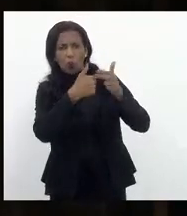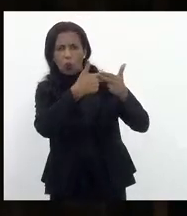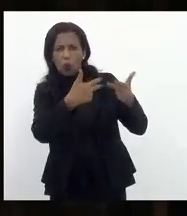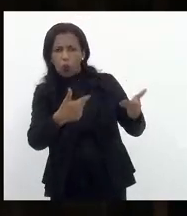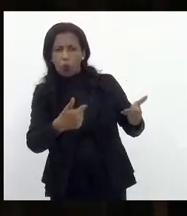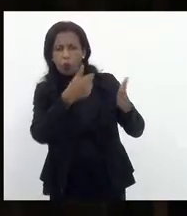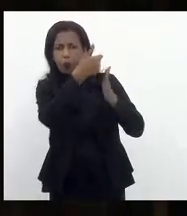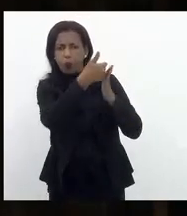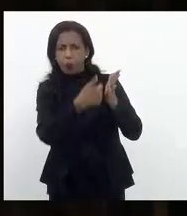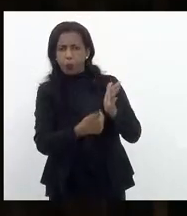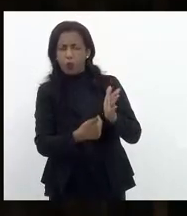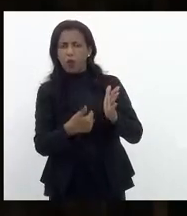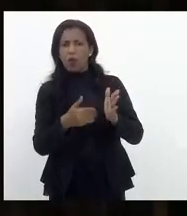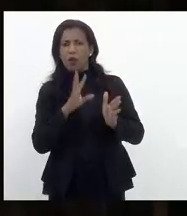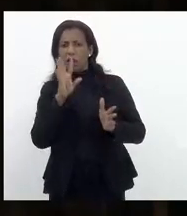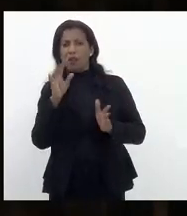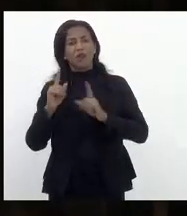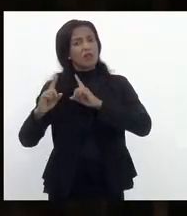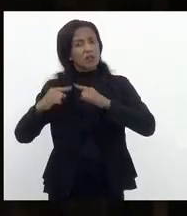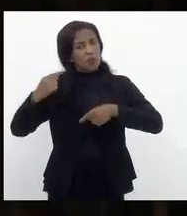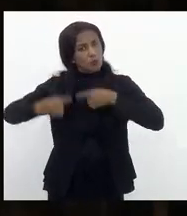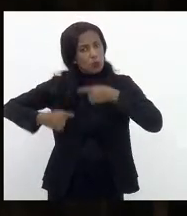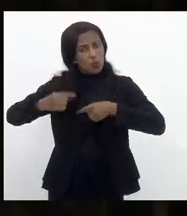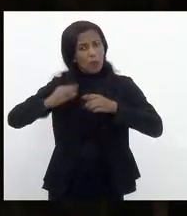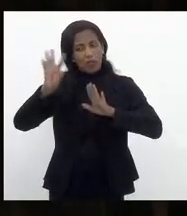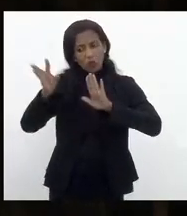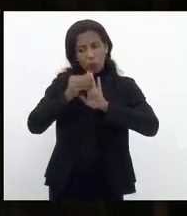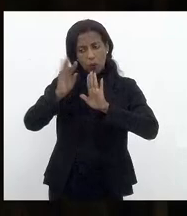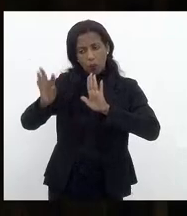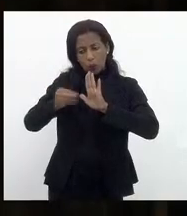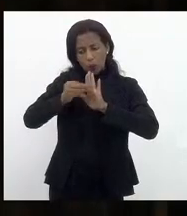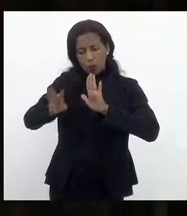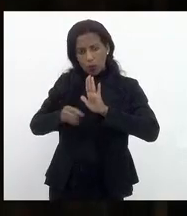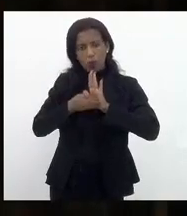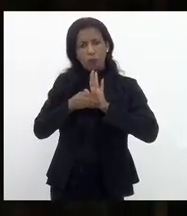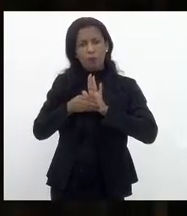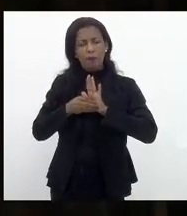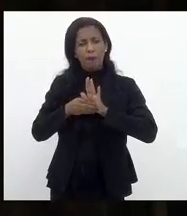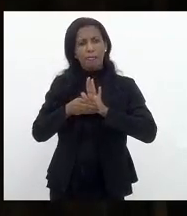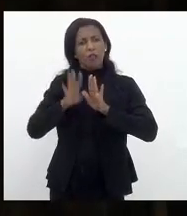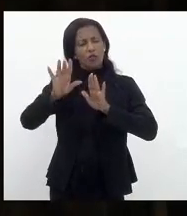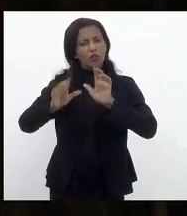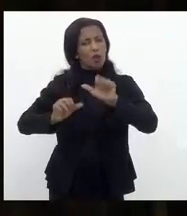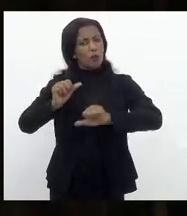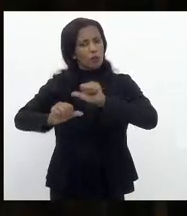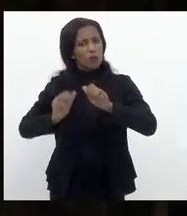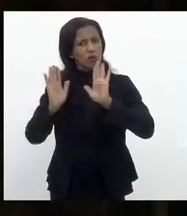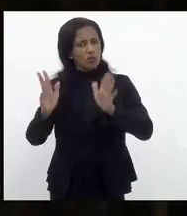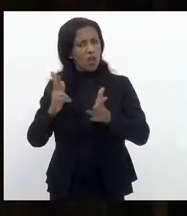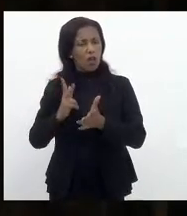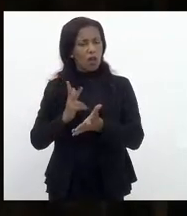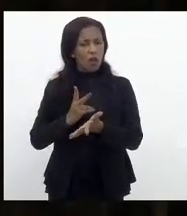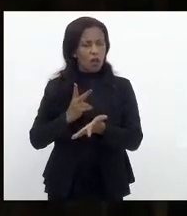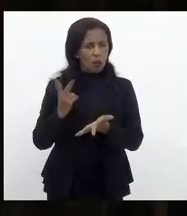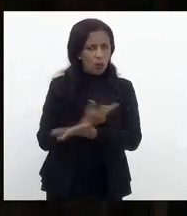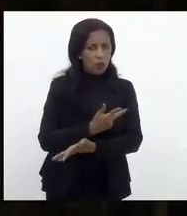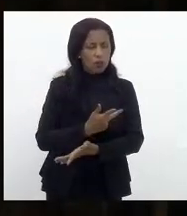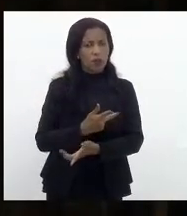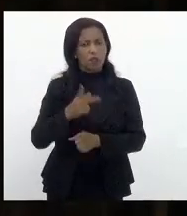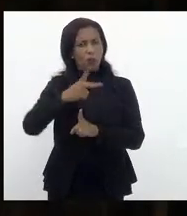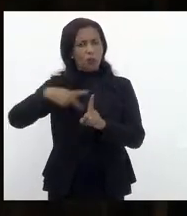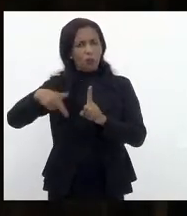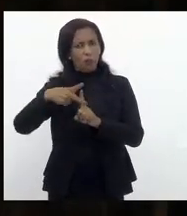coalizão que será construído com debate a primeira Mudança Já aconteceu secretário do Rio previdência Presidente